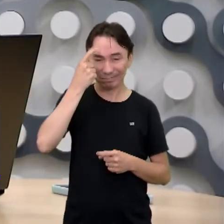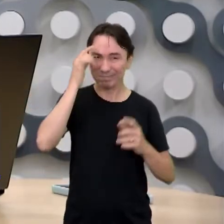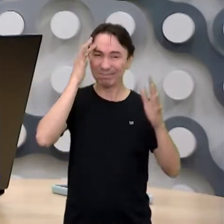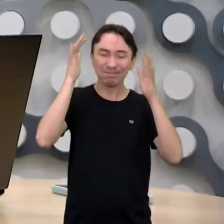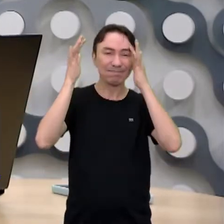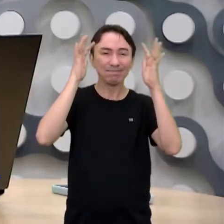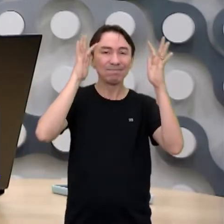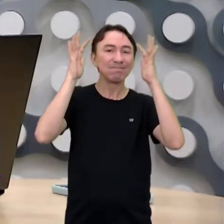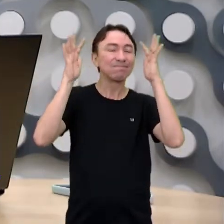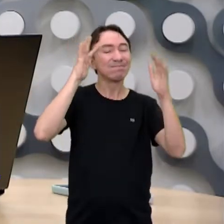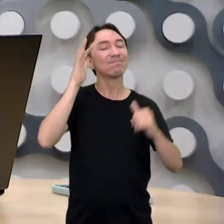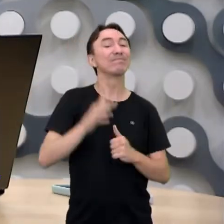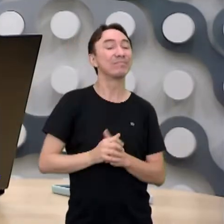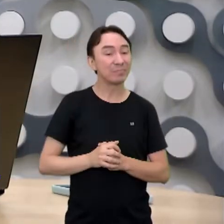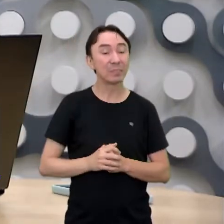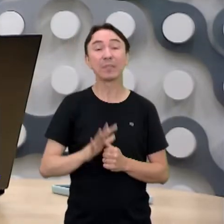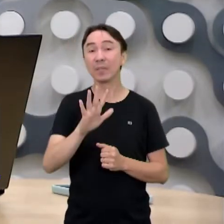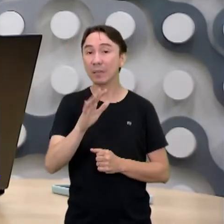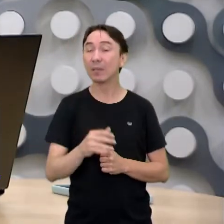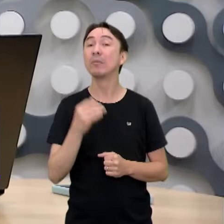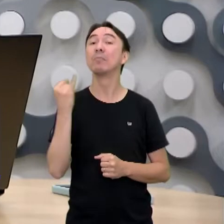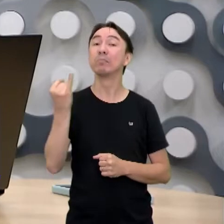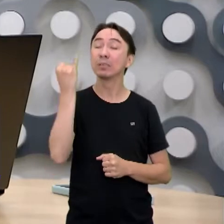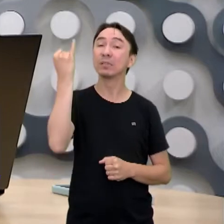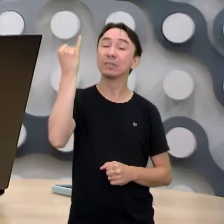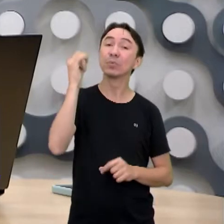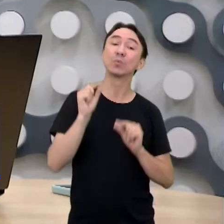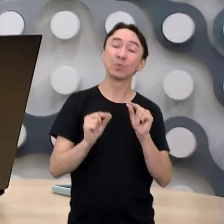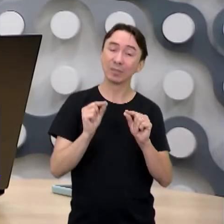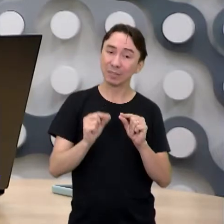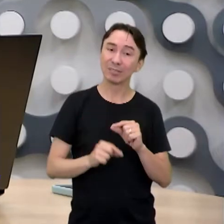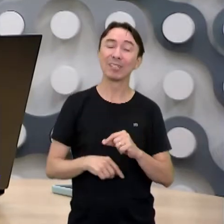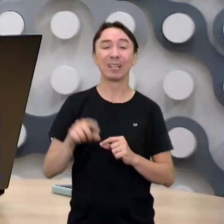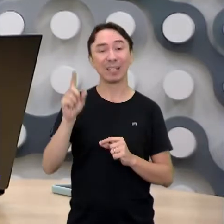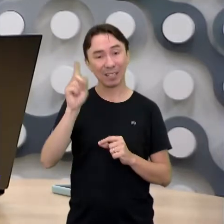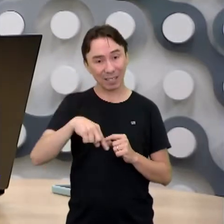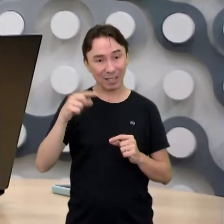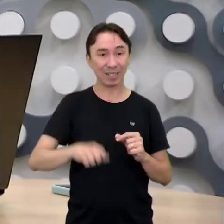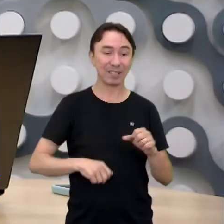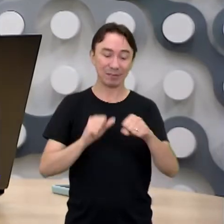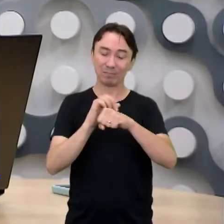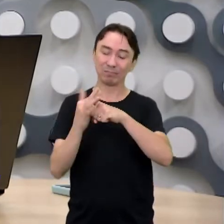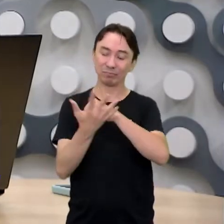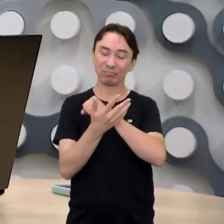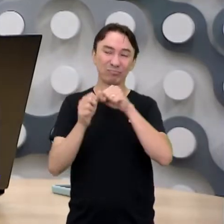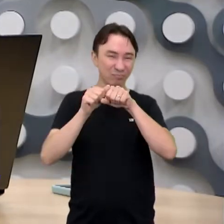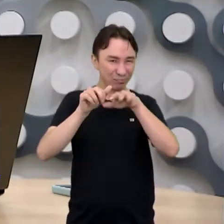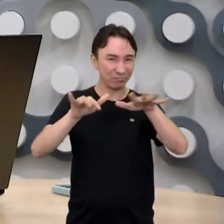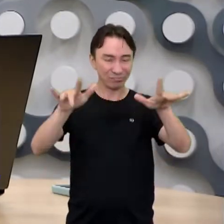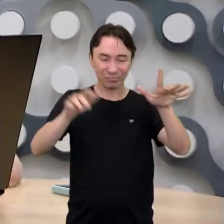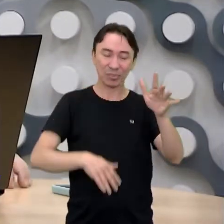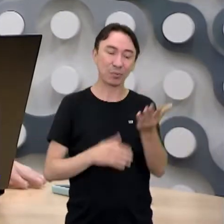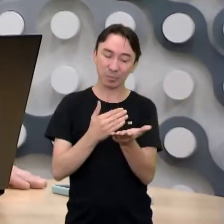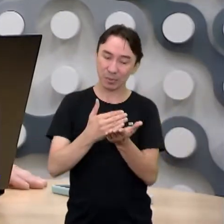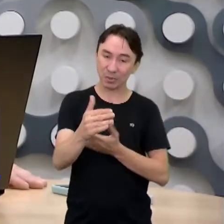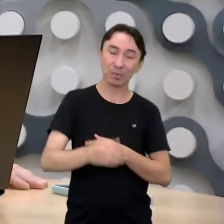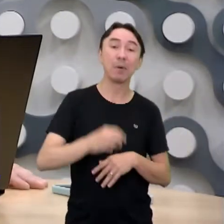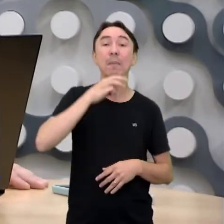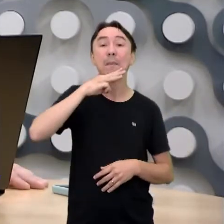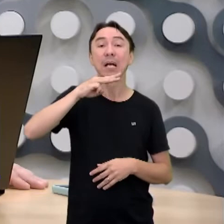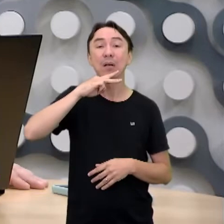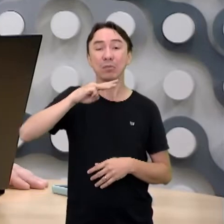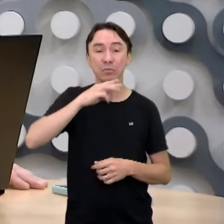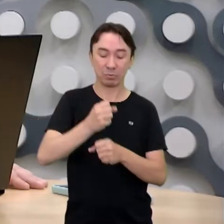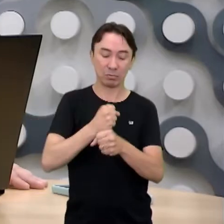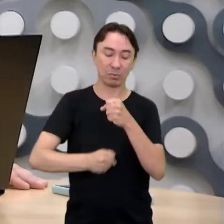o fator principal é sim a pandemia lá, que começa em março de 2020. Vamos lá para o índice de Gini,